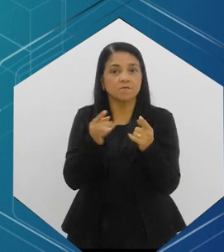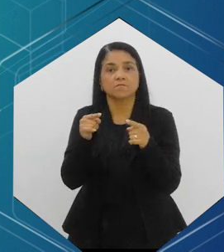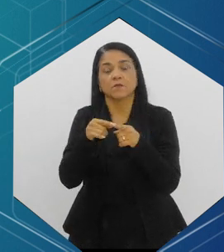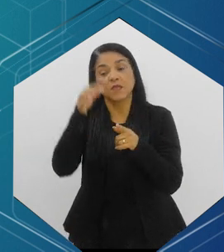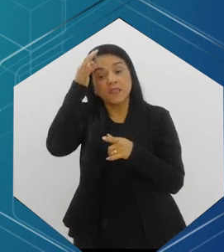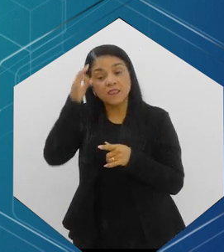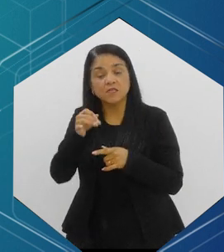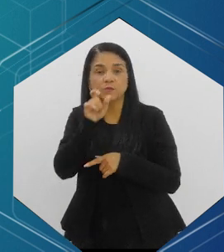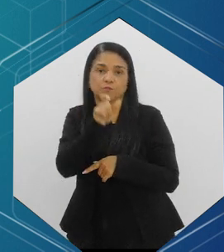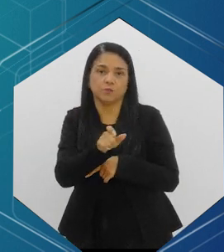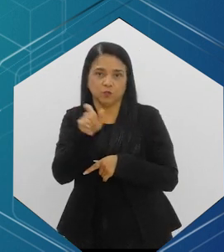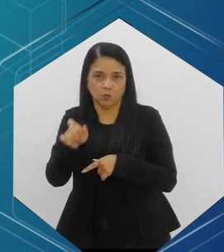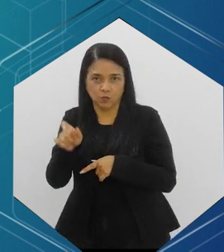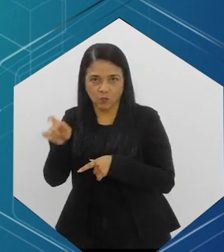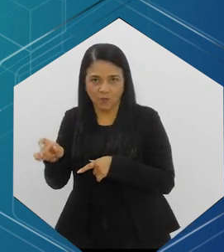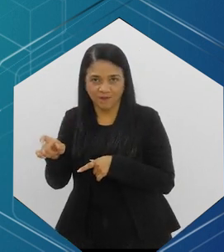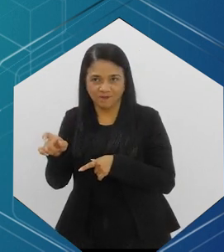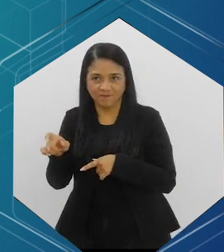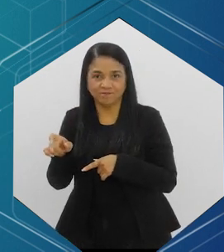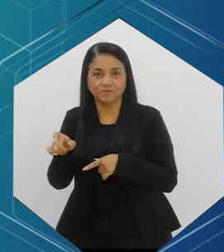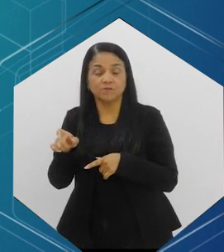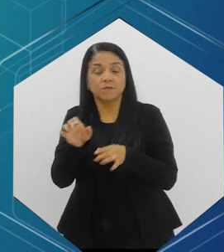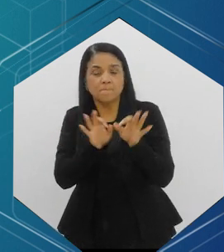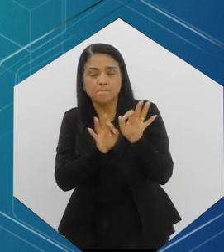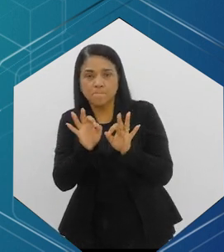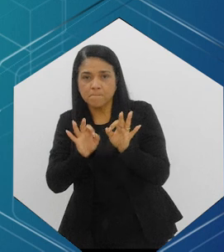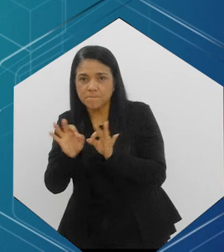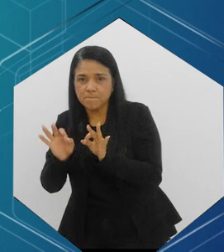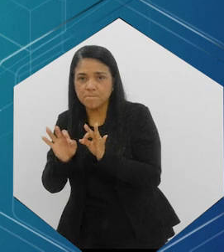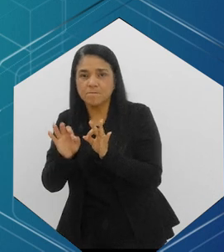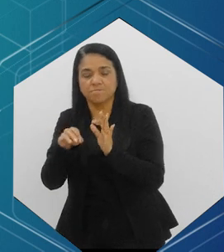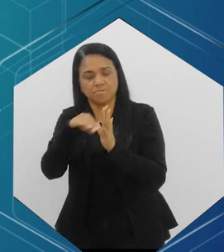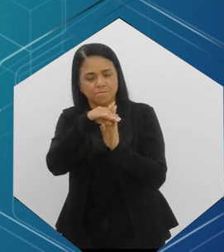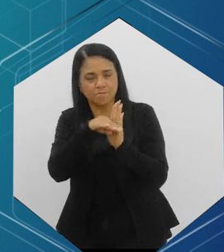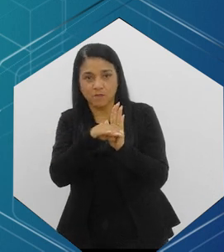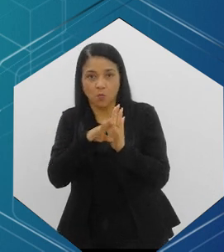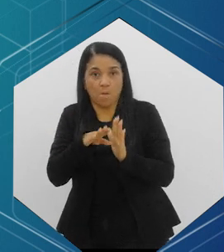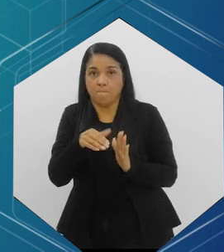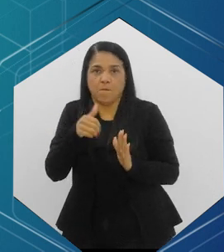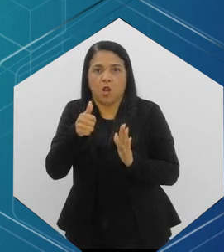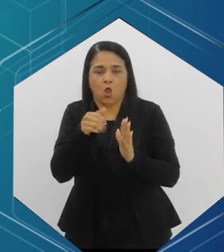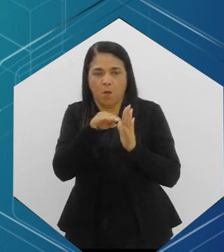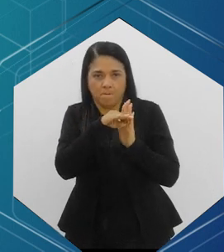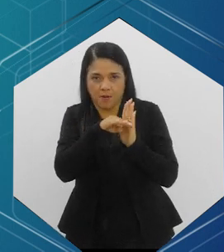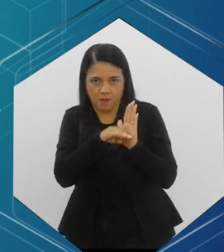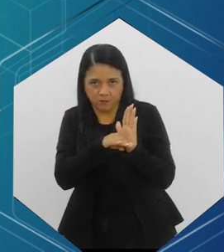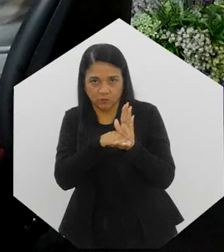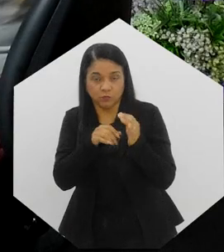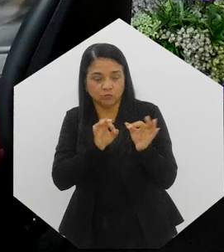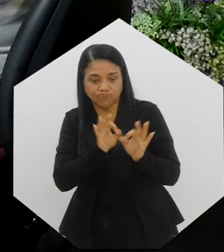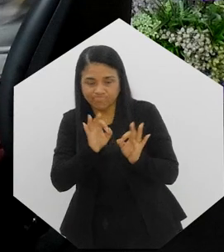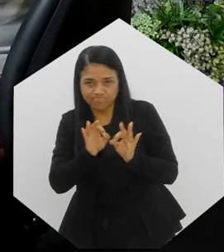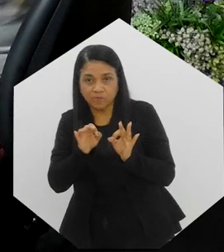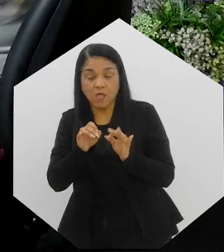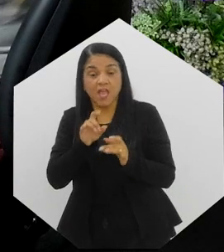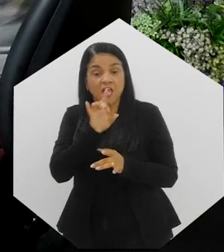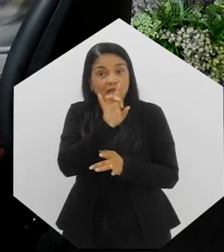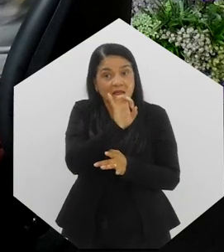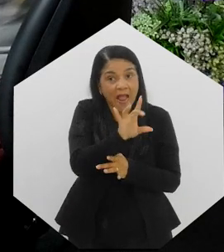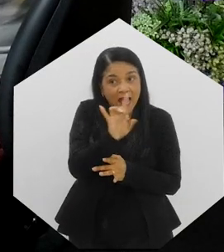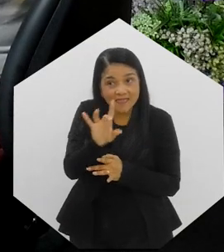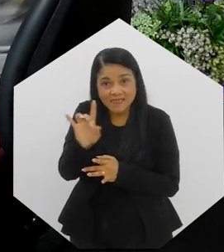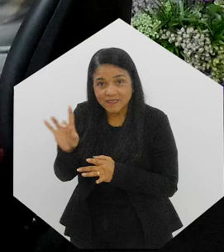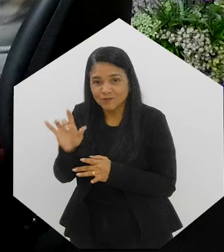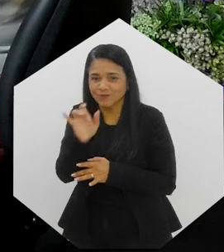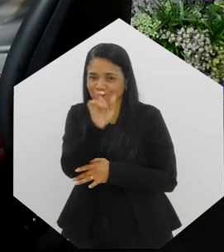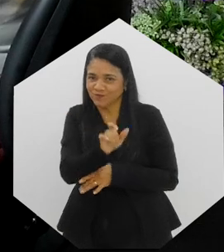e o próprio entendimento dele. Com isso você traçar o melhor plano. Não existe o melhor plano. Existe o melhor plano